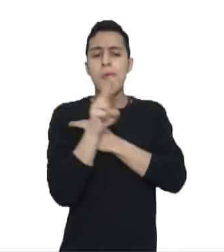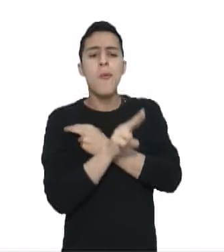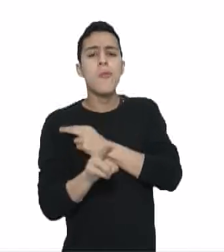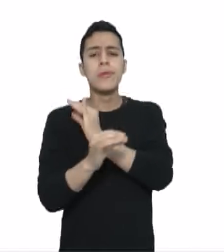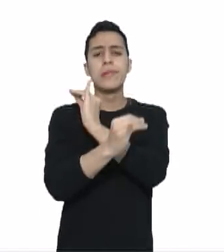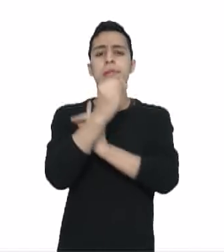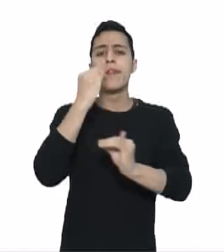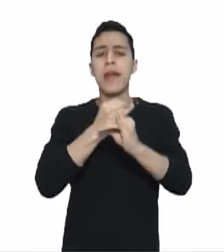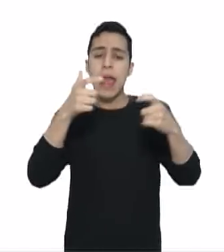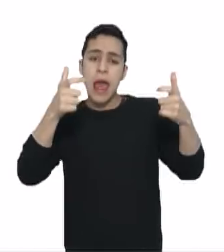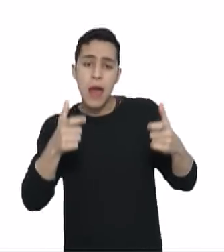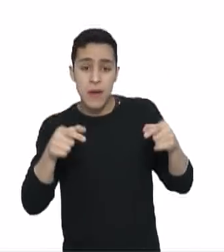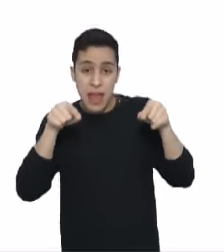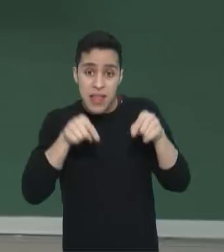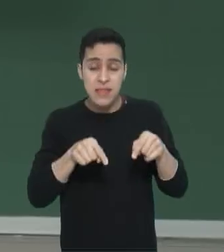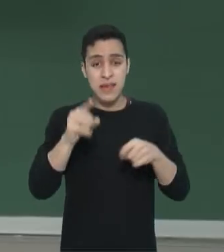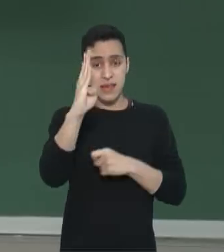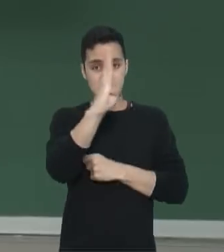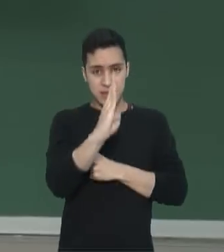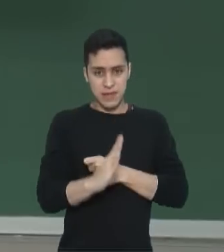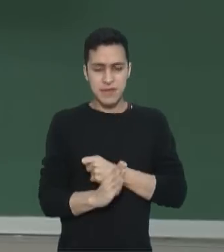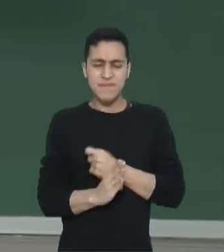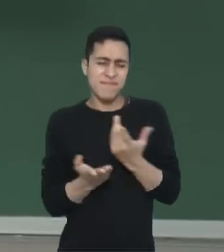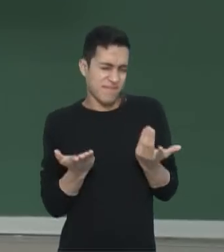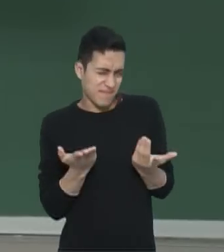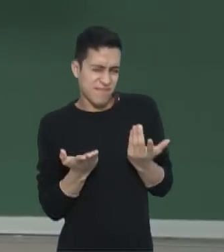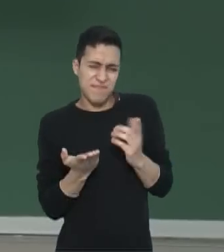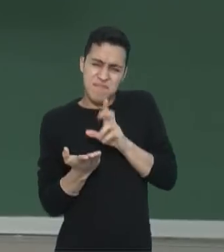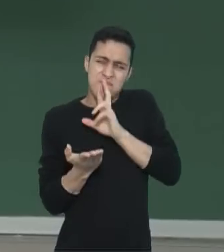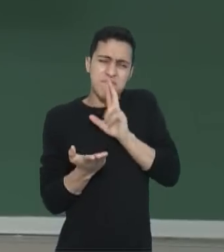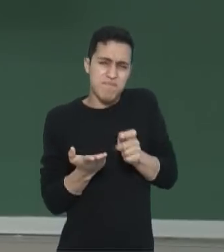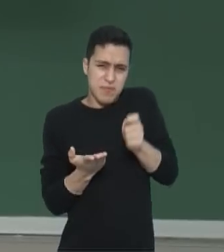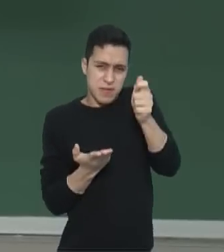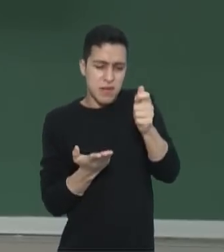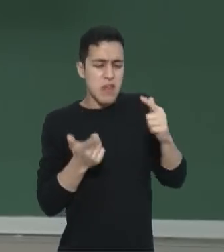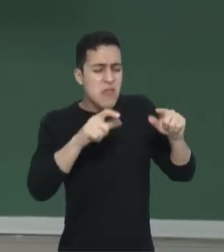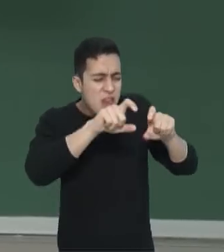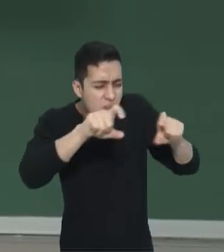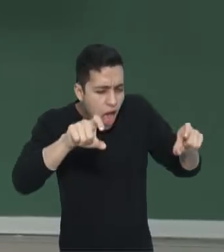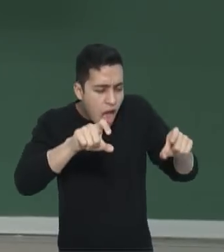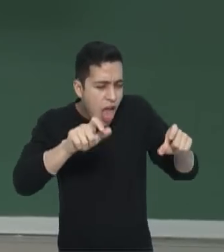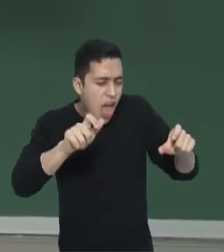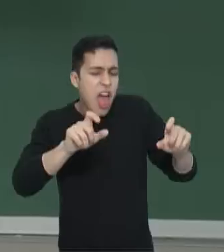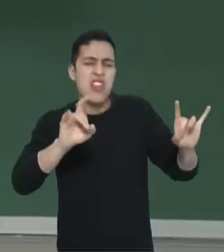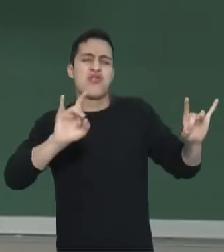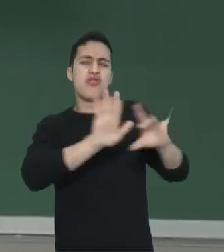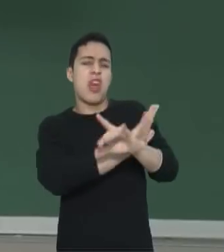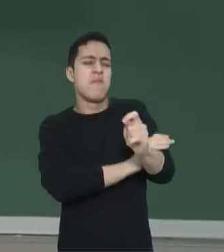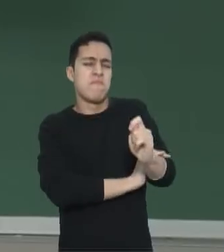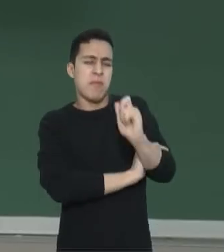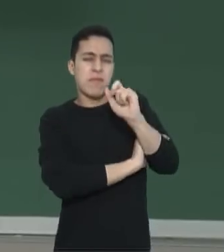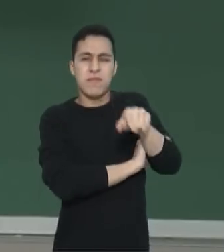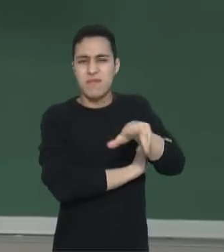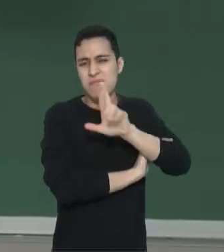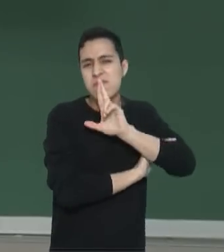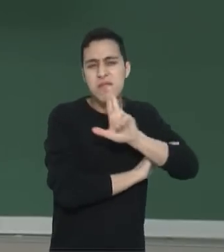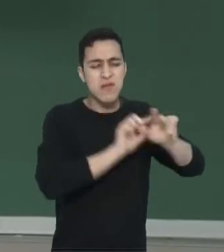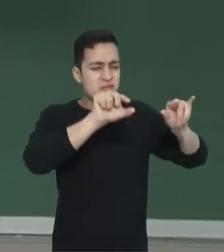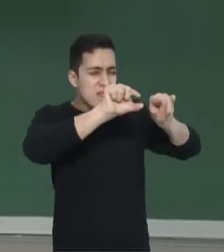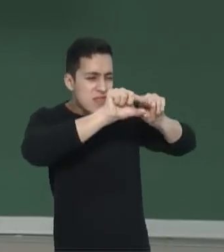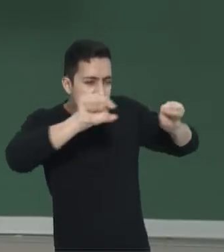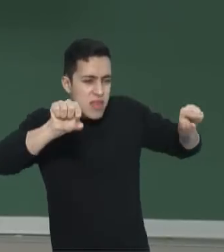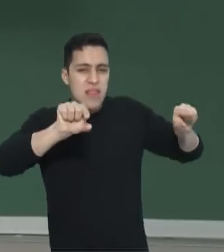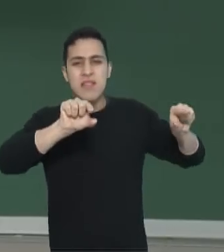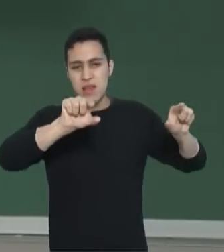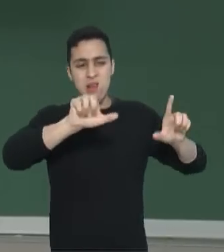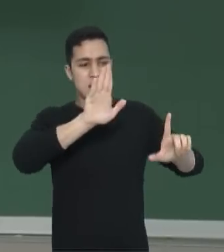Brasil. Essa resposta estava fácil, né? Você encontrou no próprio início, no próprio cabeçalho ali